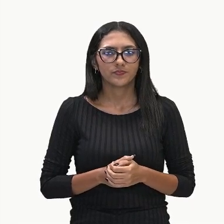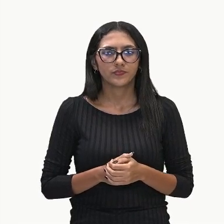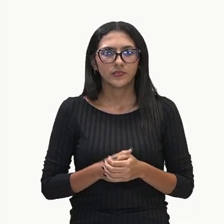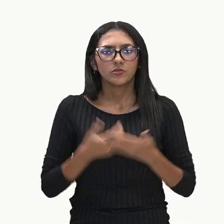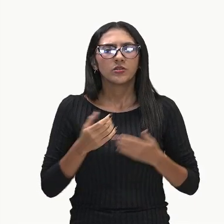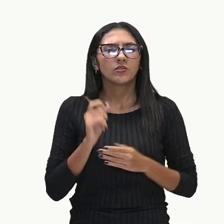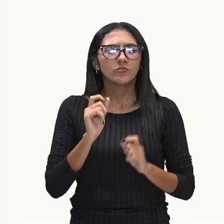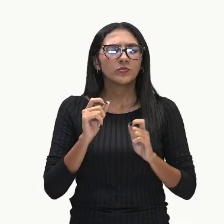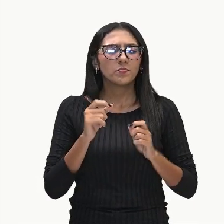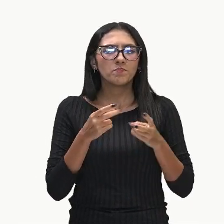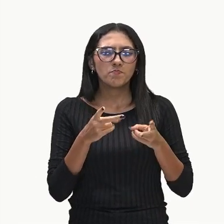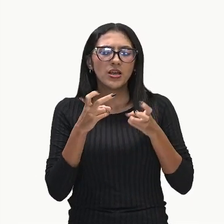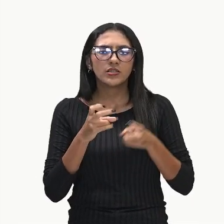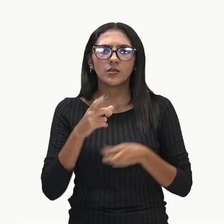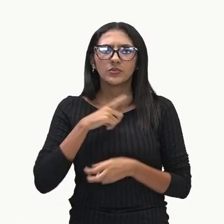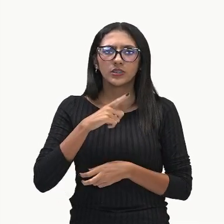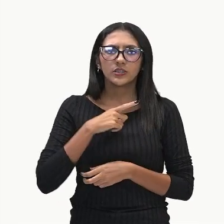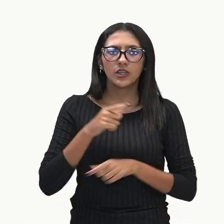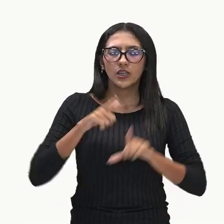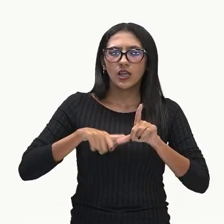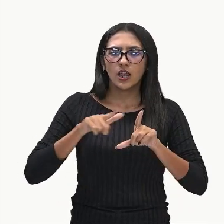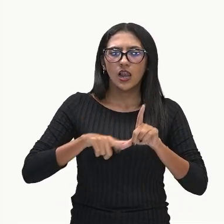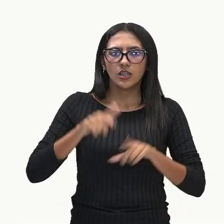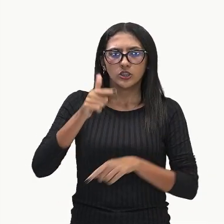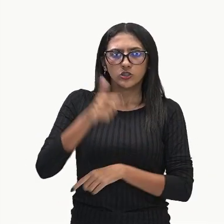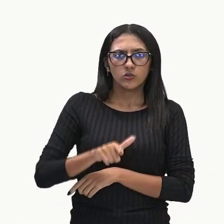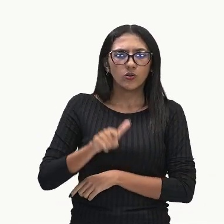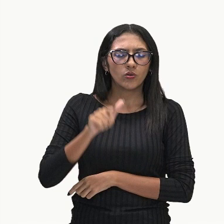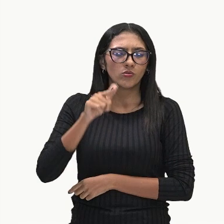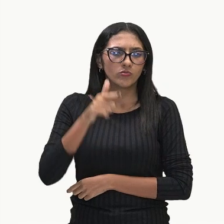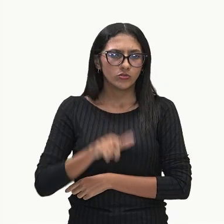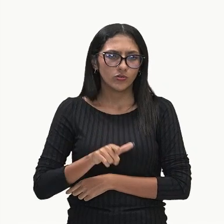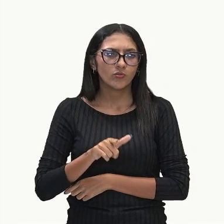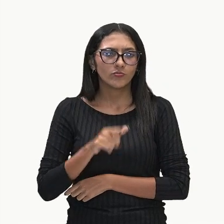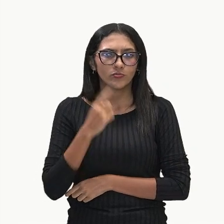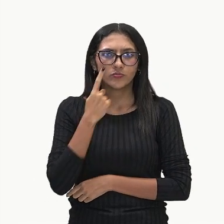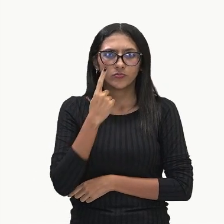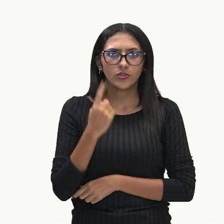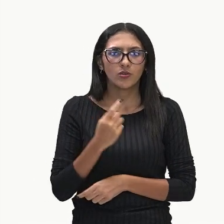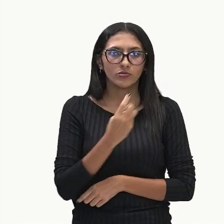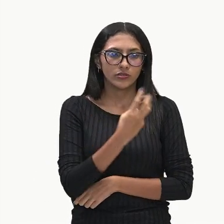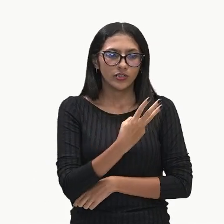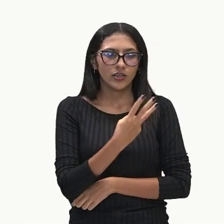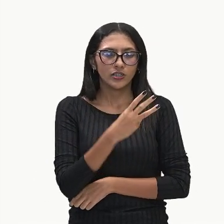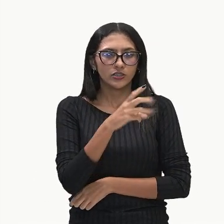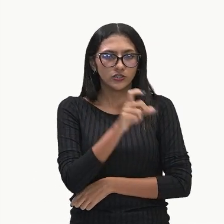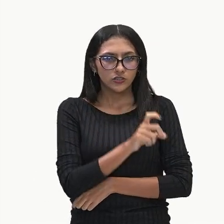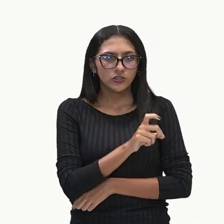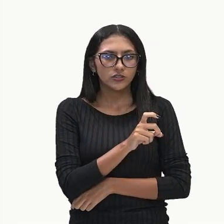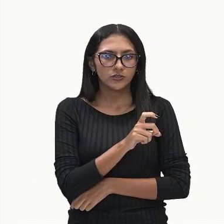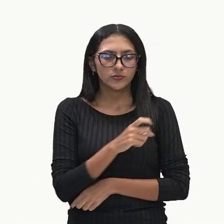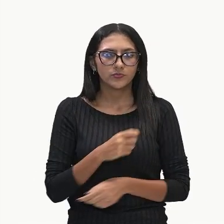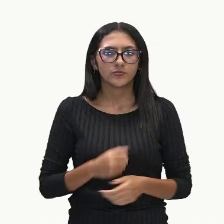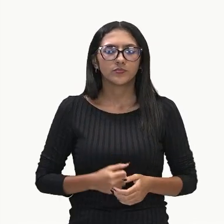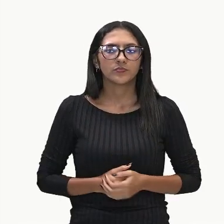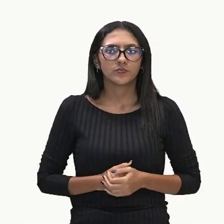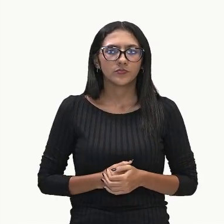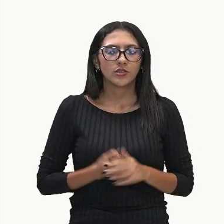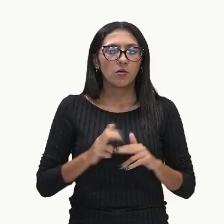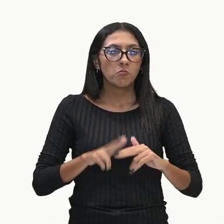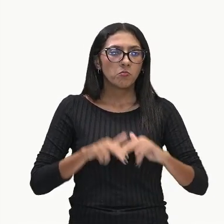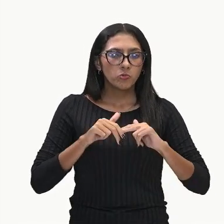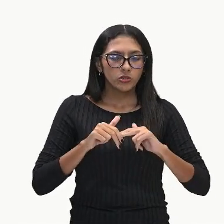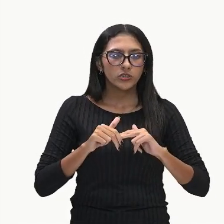percebe que se repete? Quem vai se repetir aqui, ó, é o 3x. Por isso que o